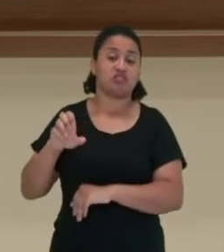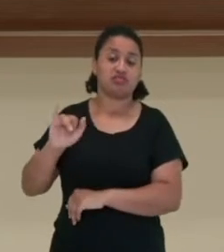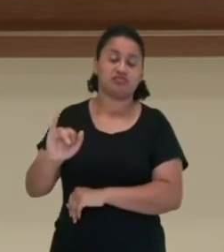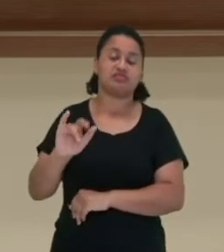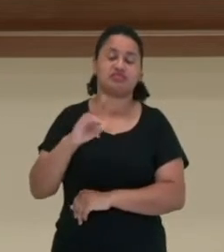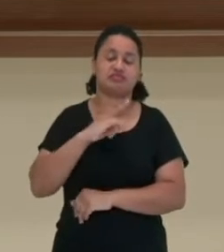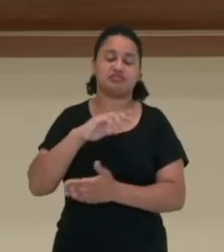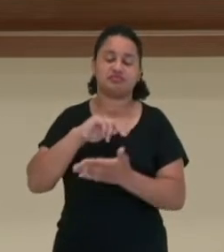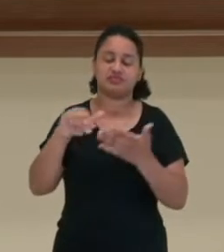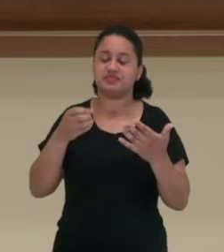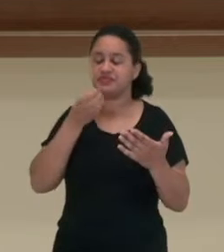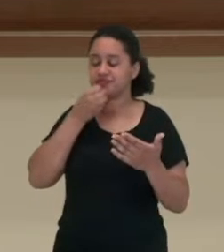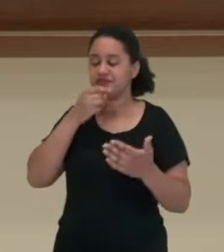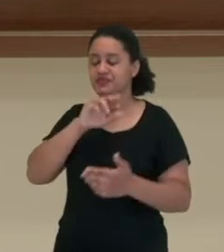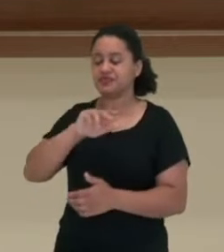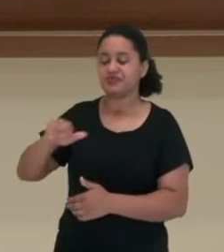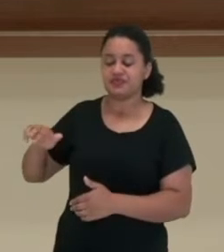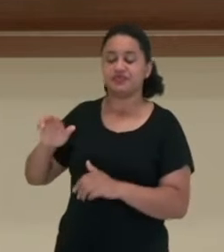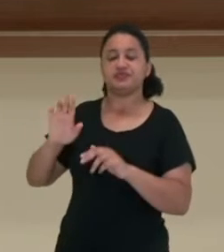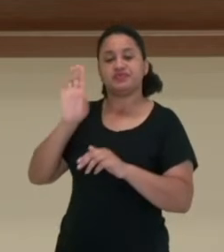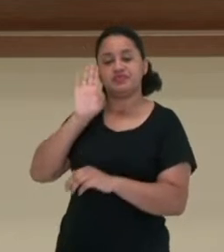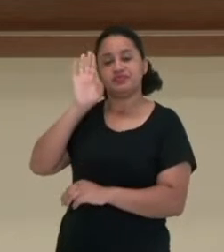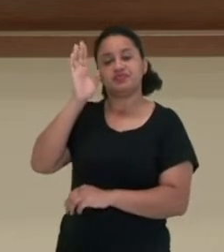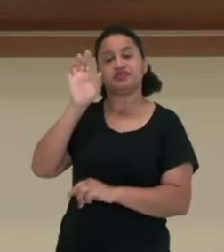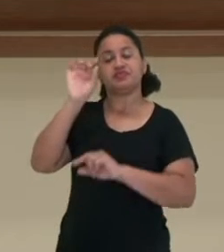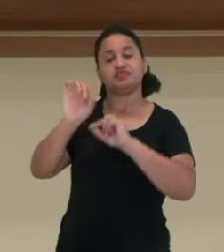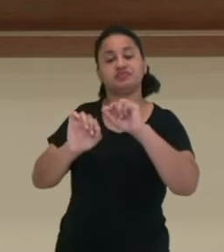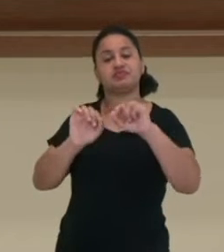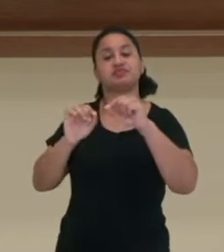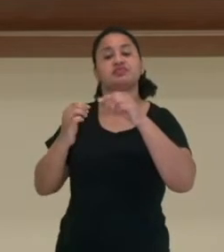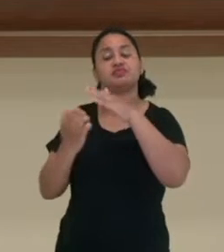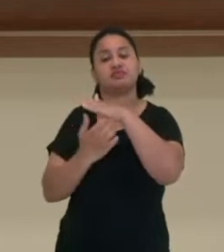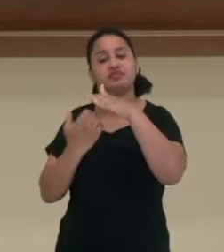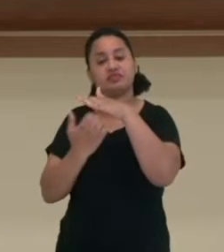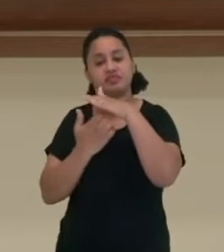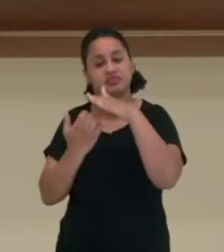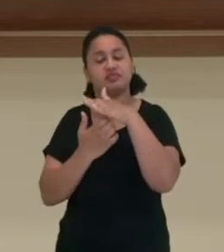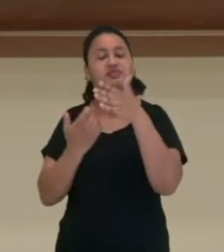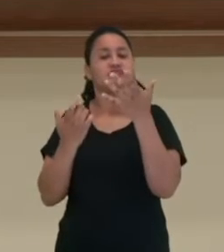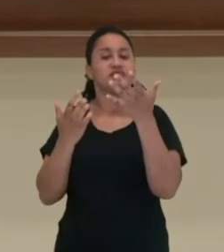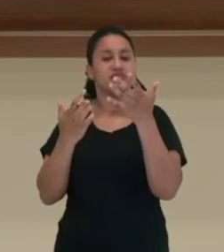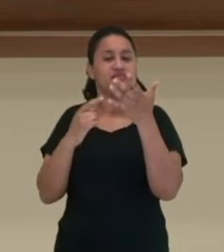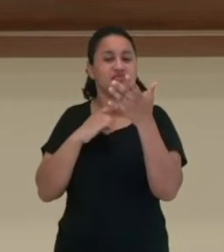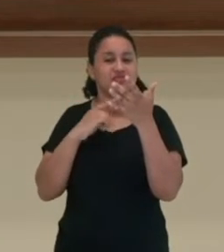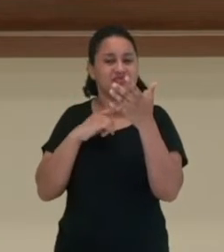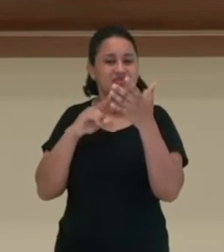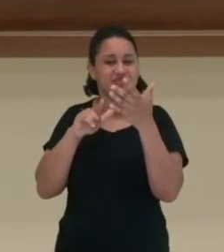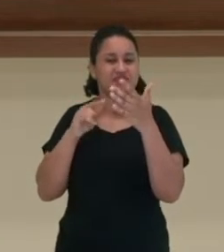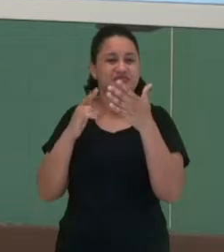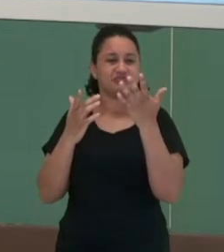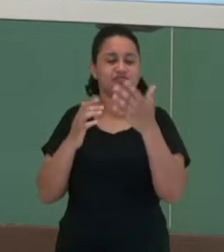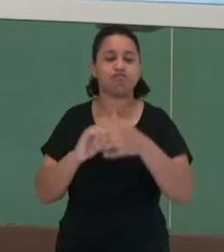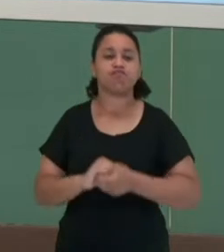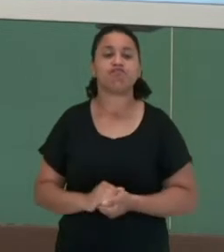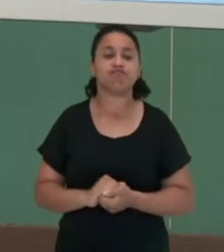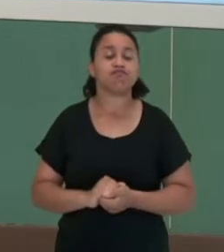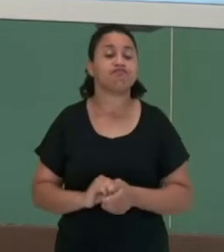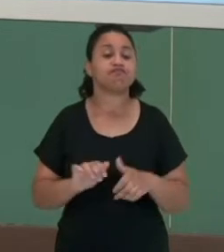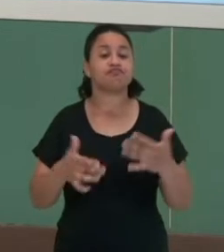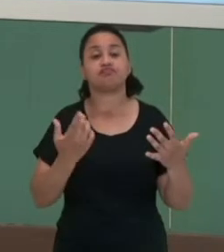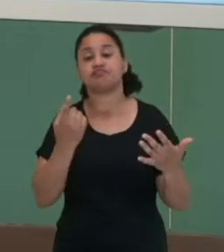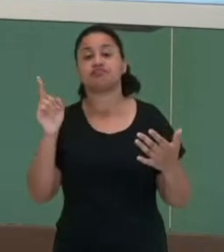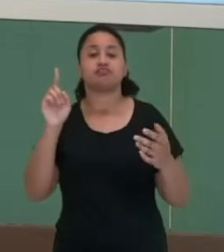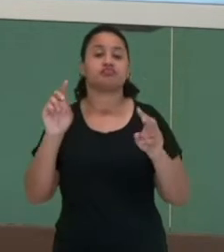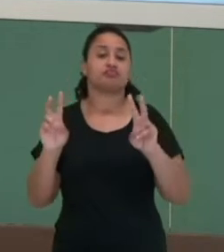bastante benefícios, principalmente para o microempresário individual. Então, vamos lá. Outro